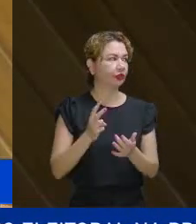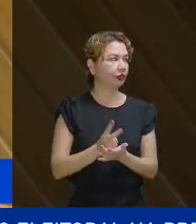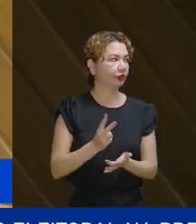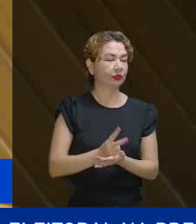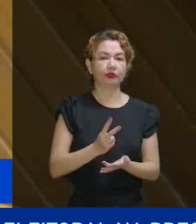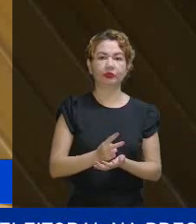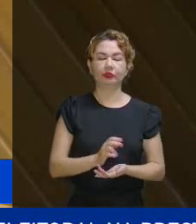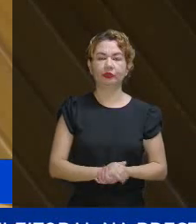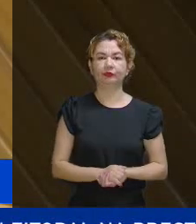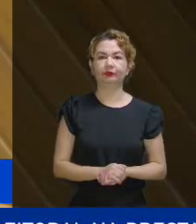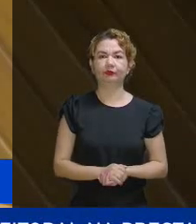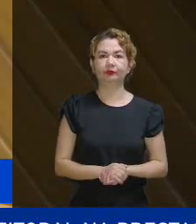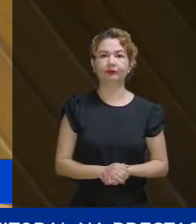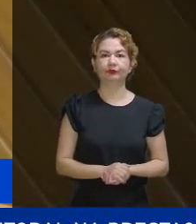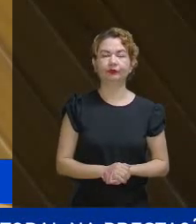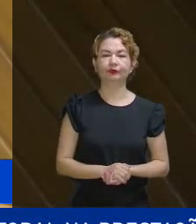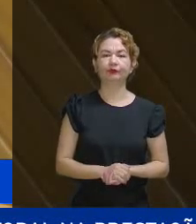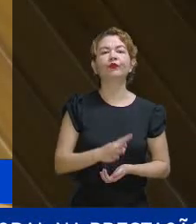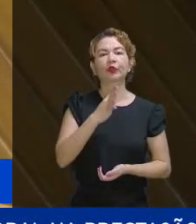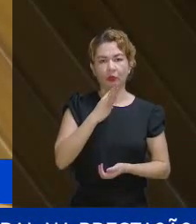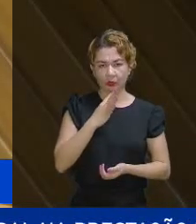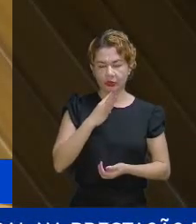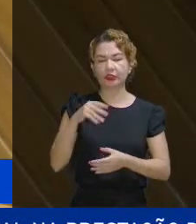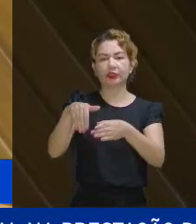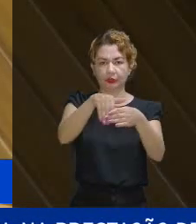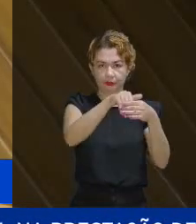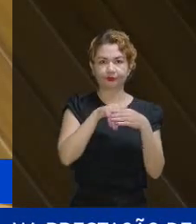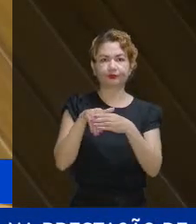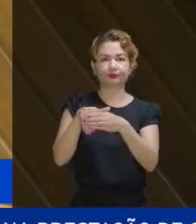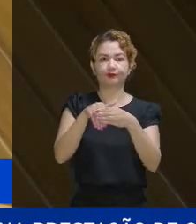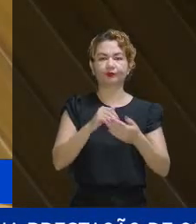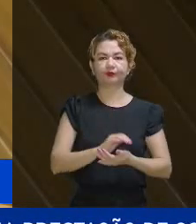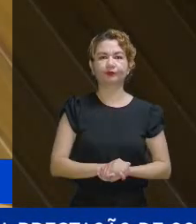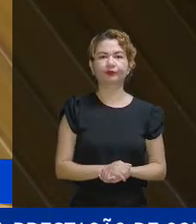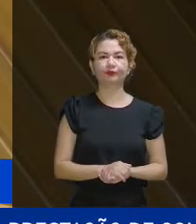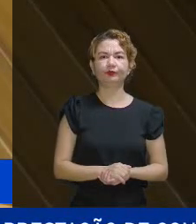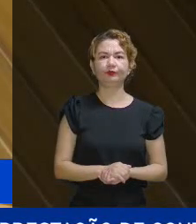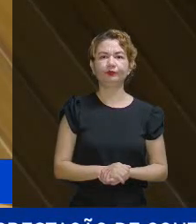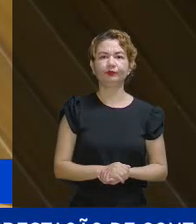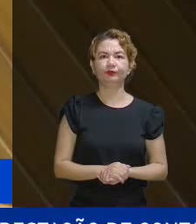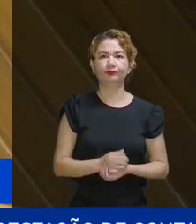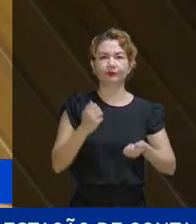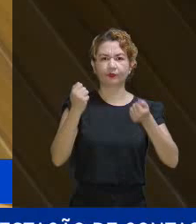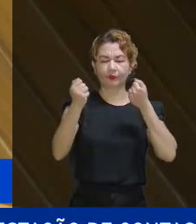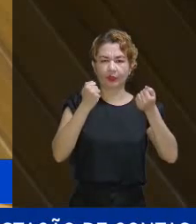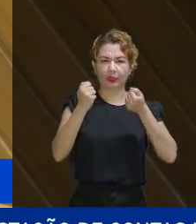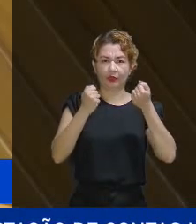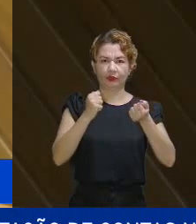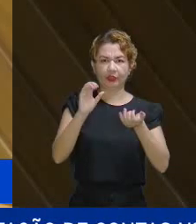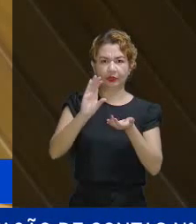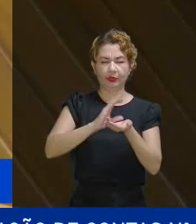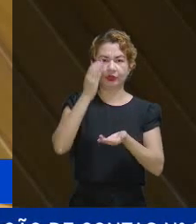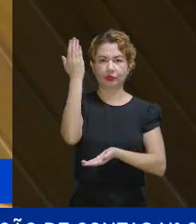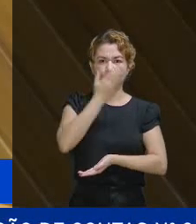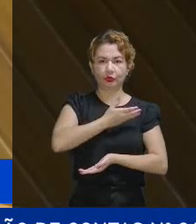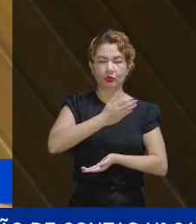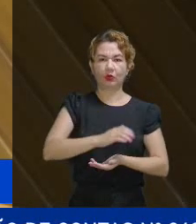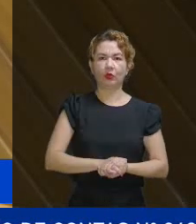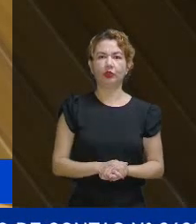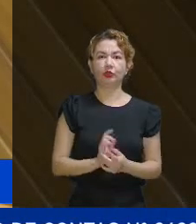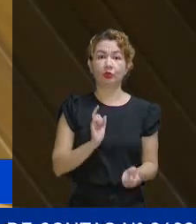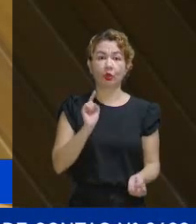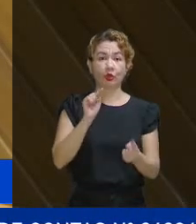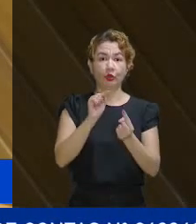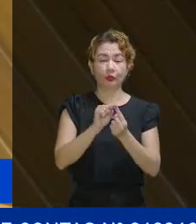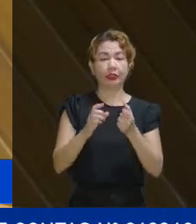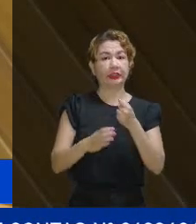Não conhecida a unanimidade. Conhecida a unanimidade, né? A análise da prestação de contas Foco no desembargador